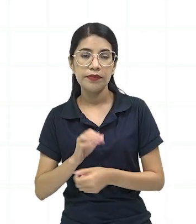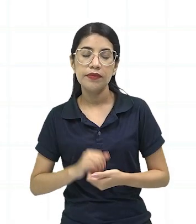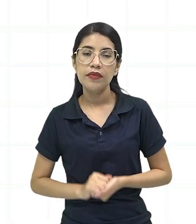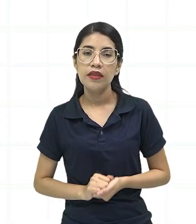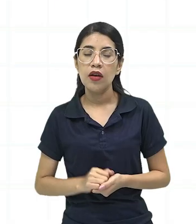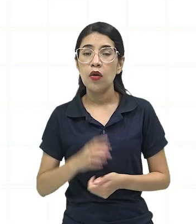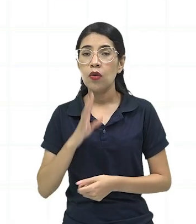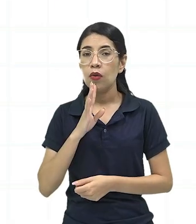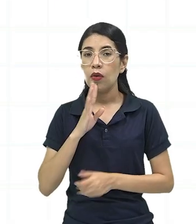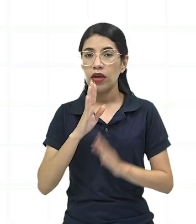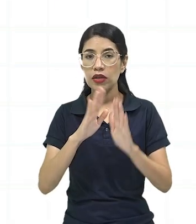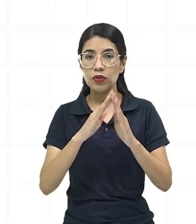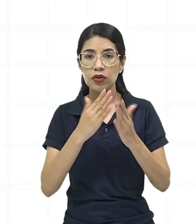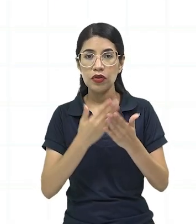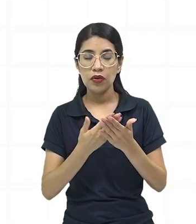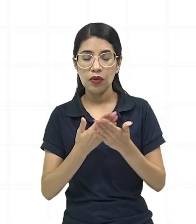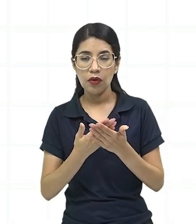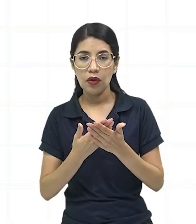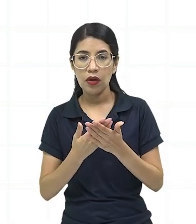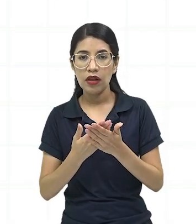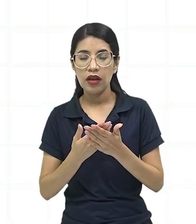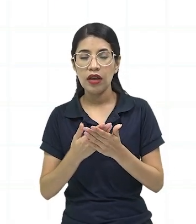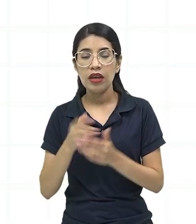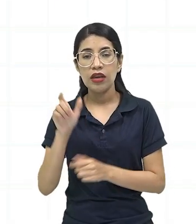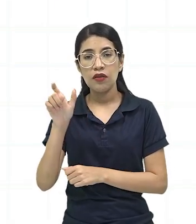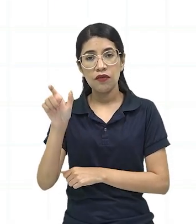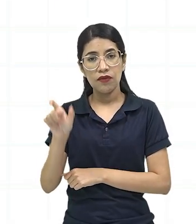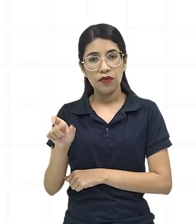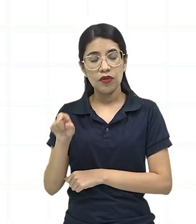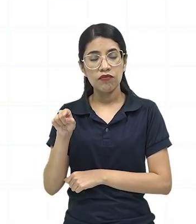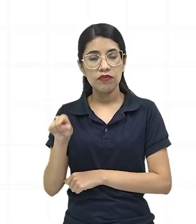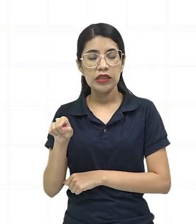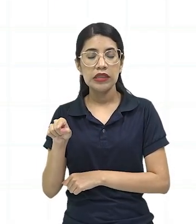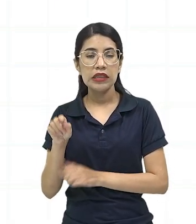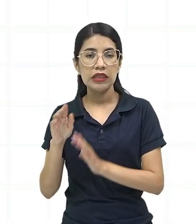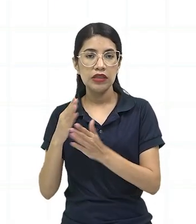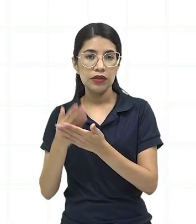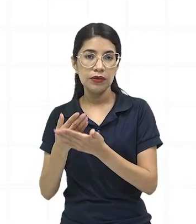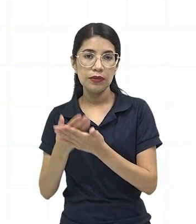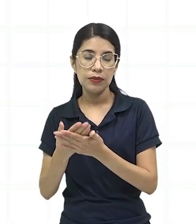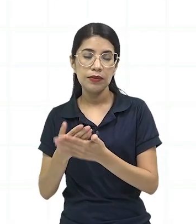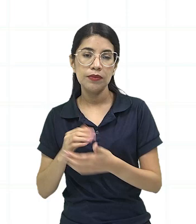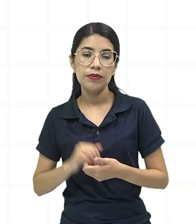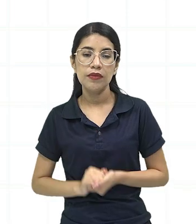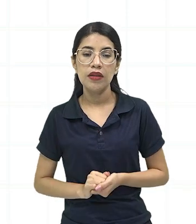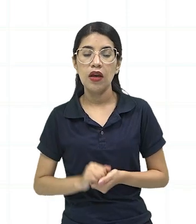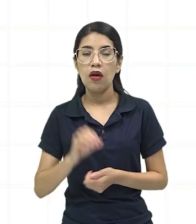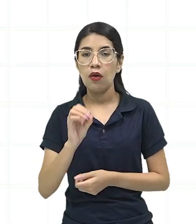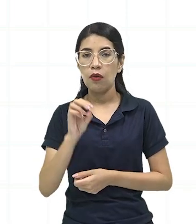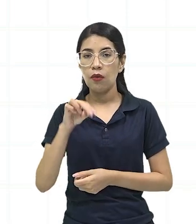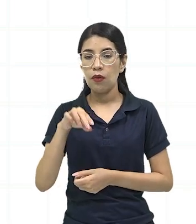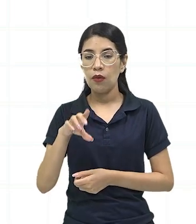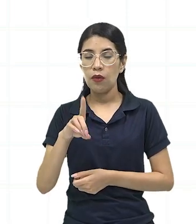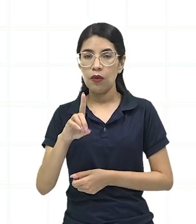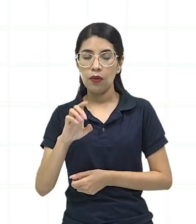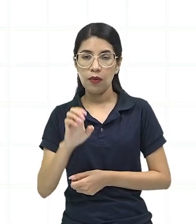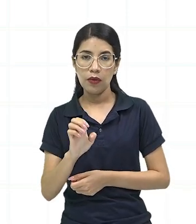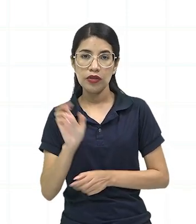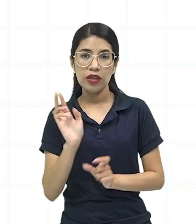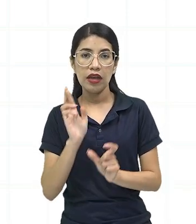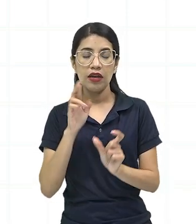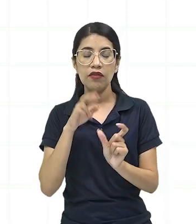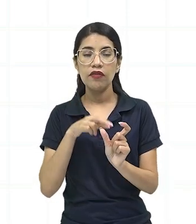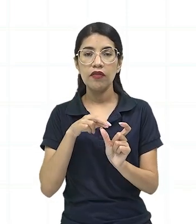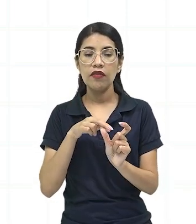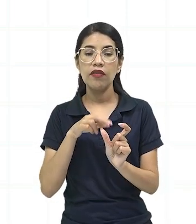conheço a escola onde você estuda. Olha só, o onde, o nosso termo antecedente, a qual ele se